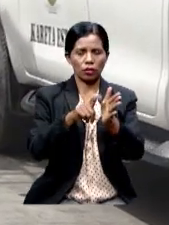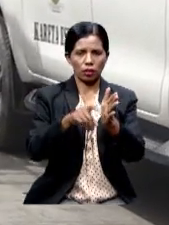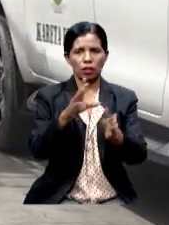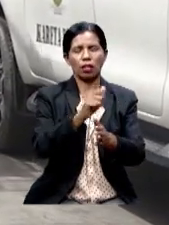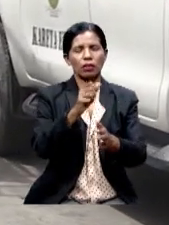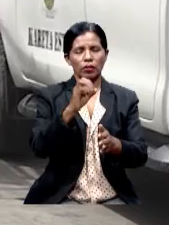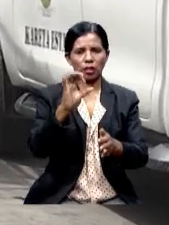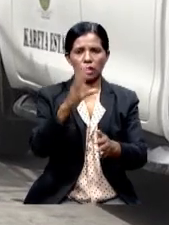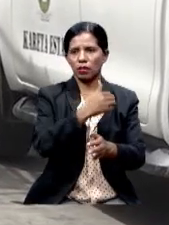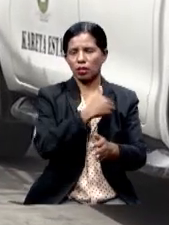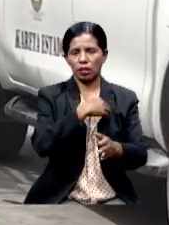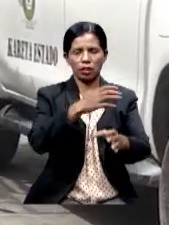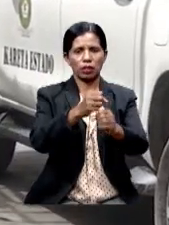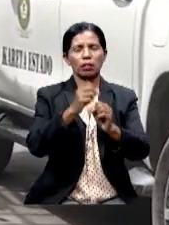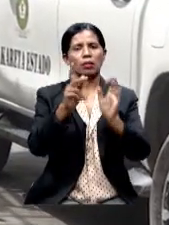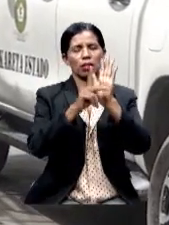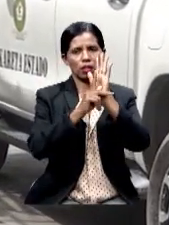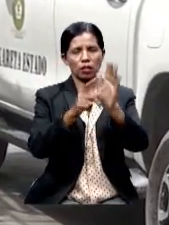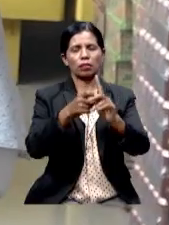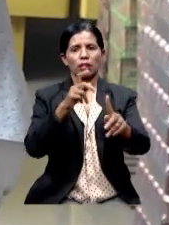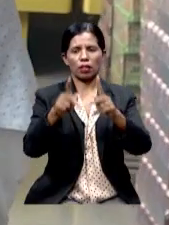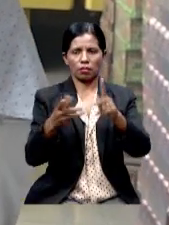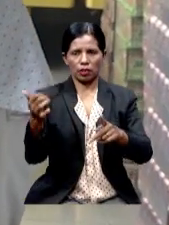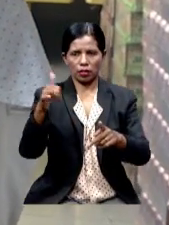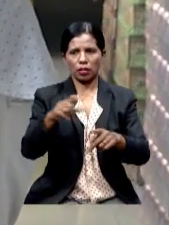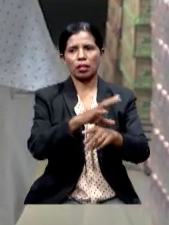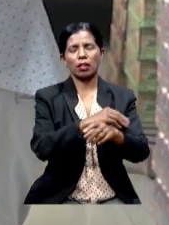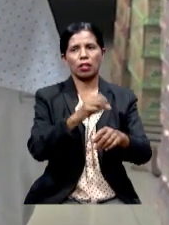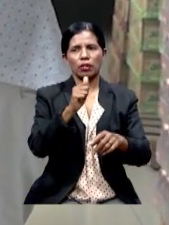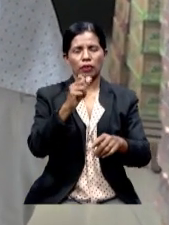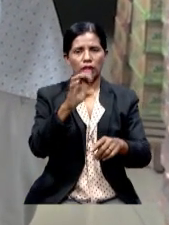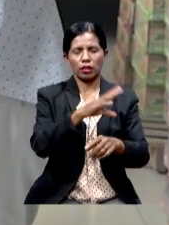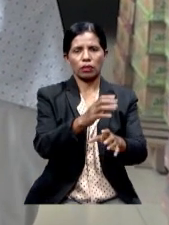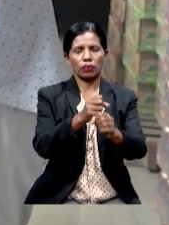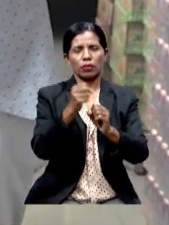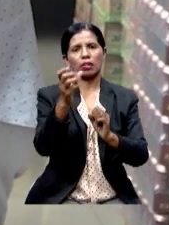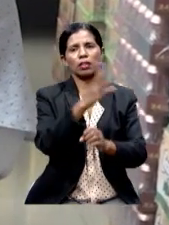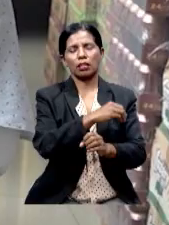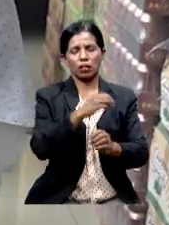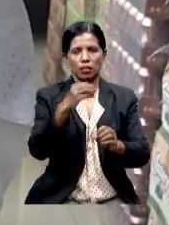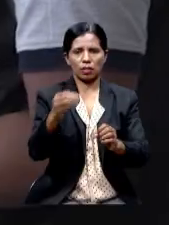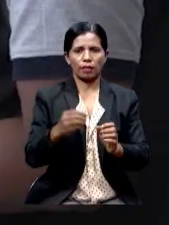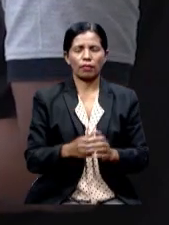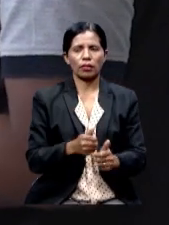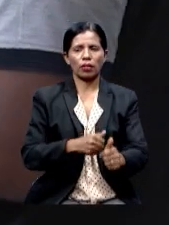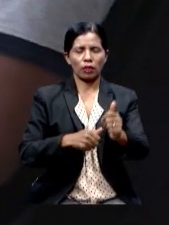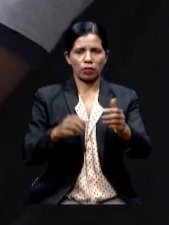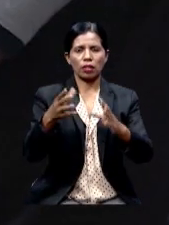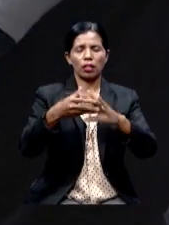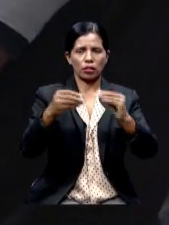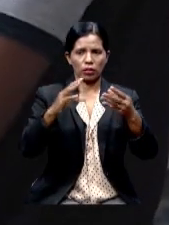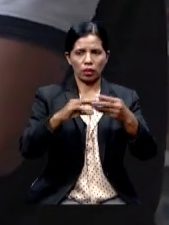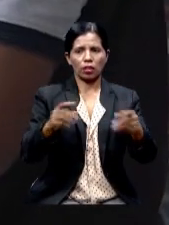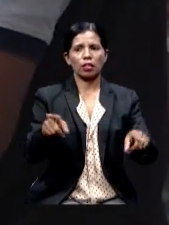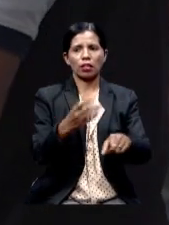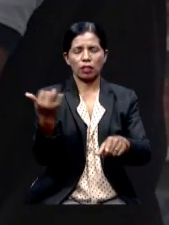IFAES sidauk simu keisa rumo husi konsumidor sira, nune IFAES sidauk foti amostra. Historicamente, o IFAES